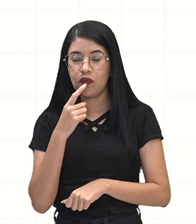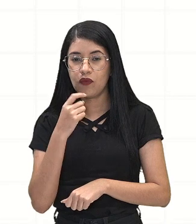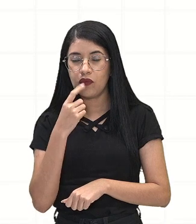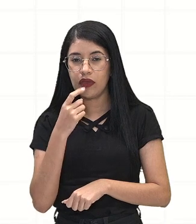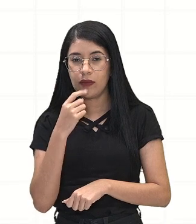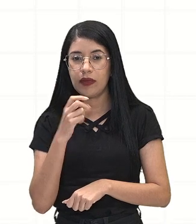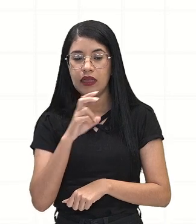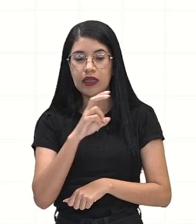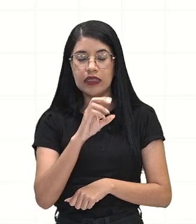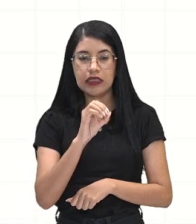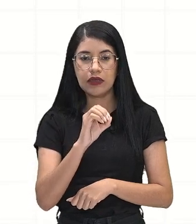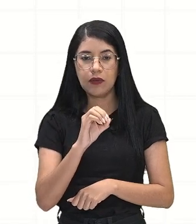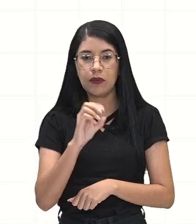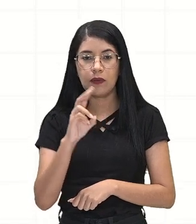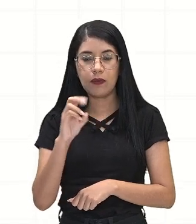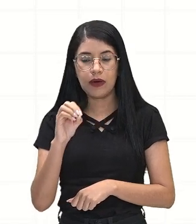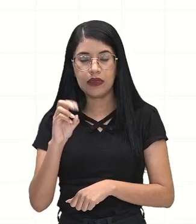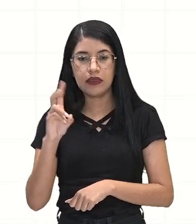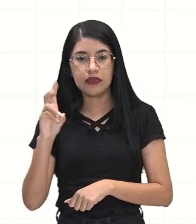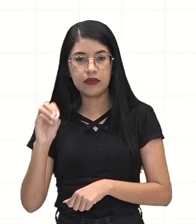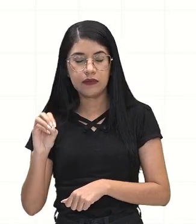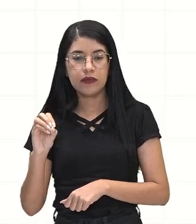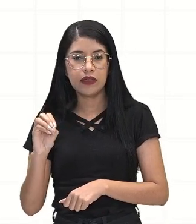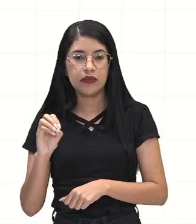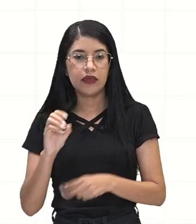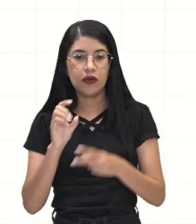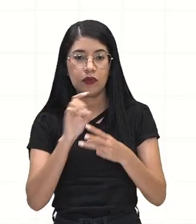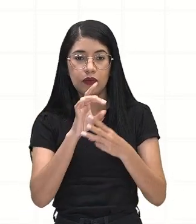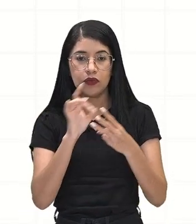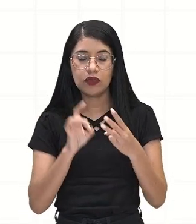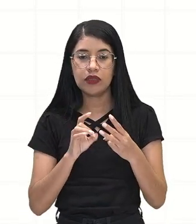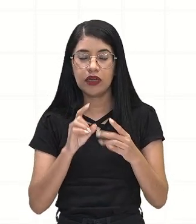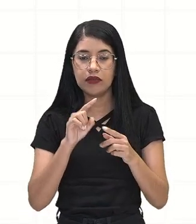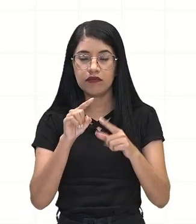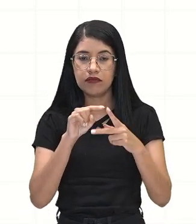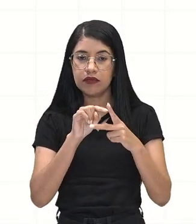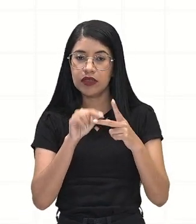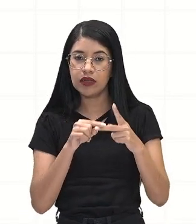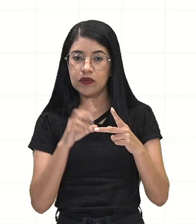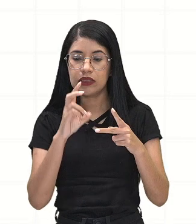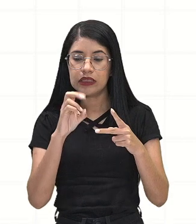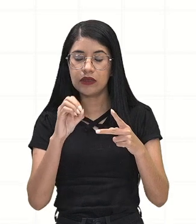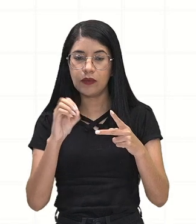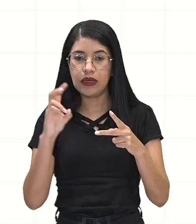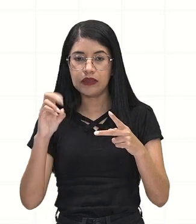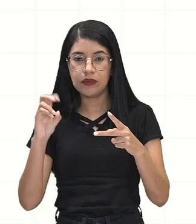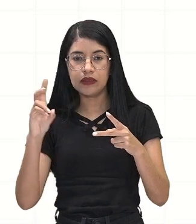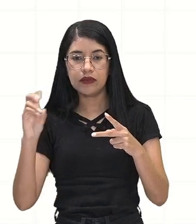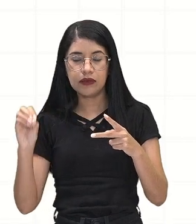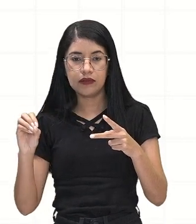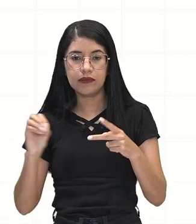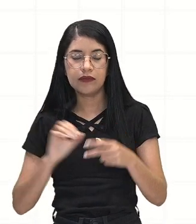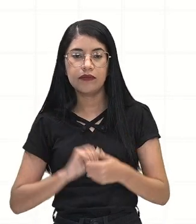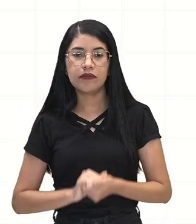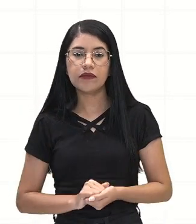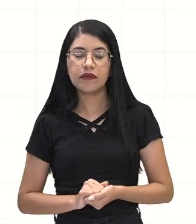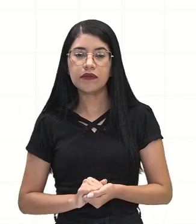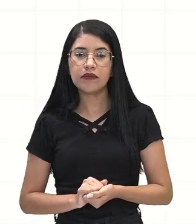medir 50 graus, correto? Todos esses ângulos devem medir 50 graus. E aí, o que é que eu